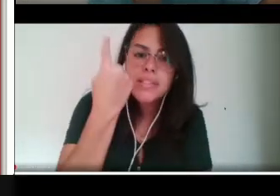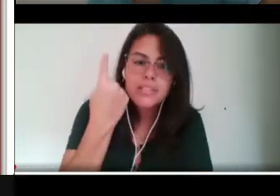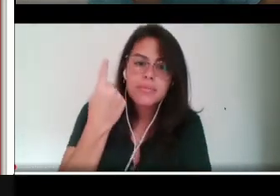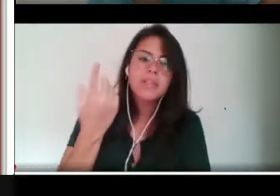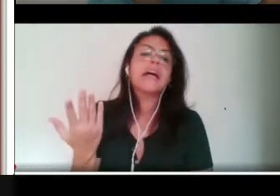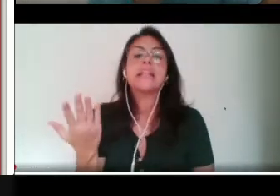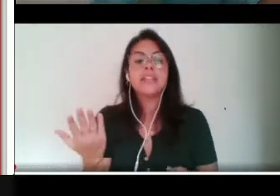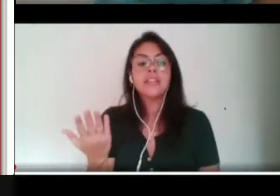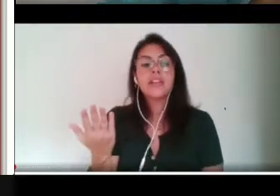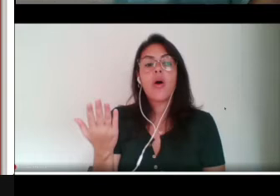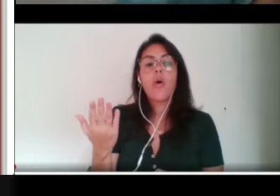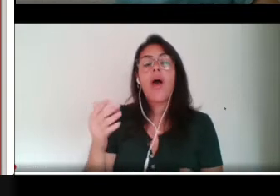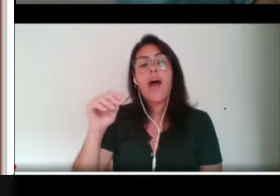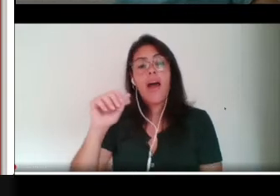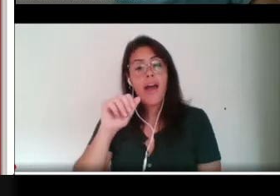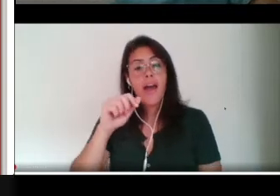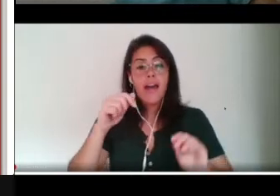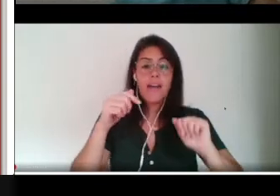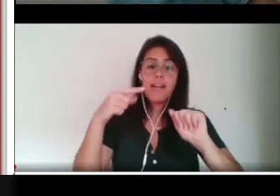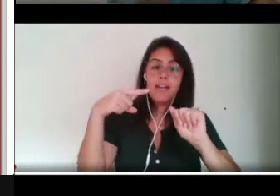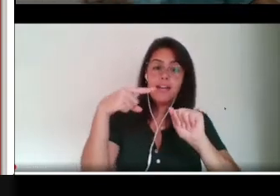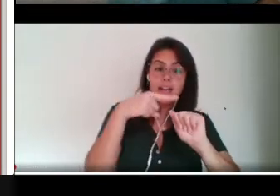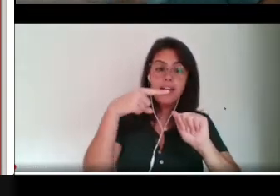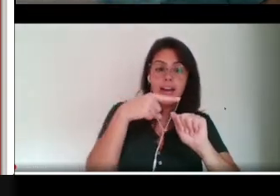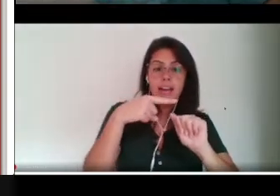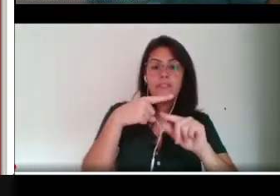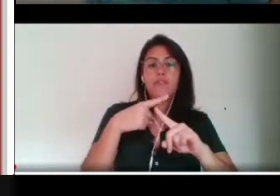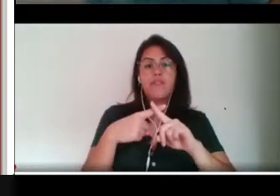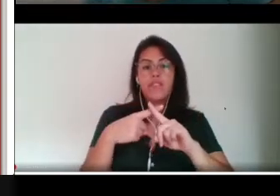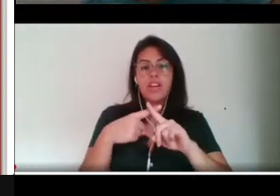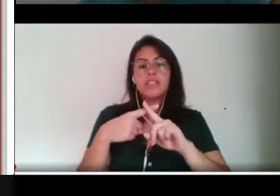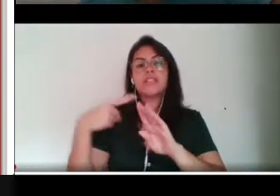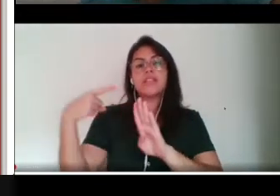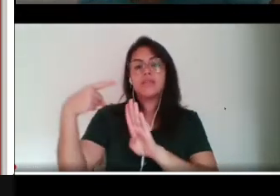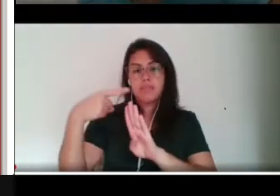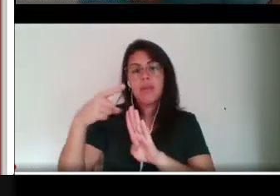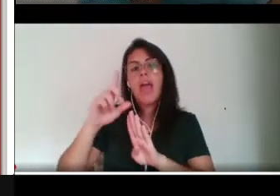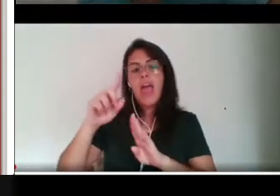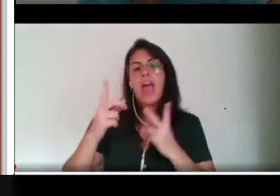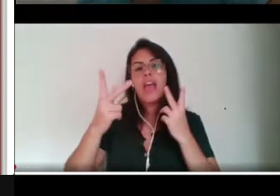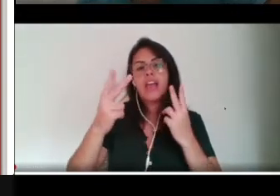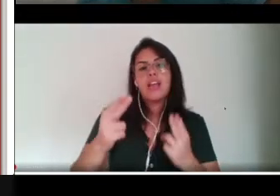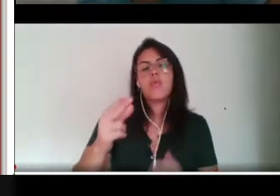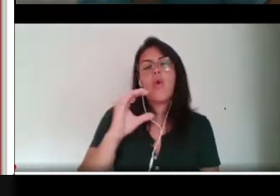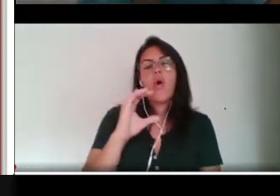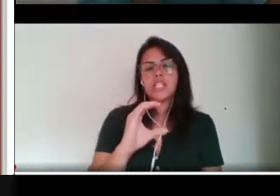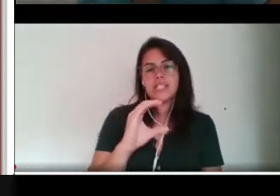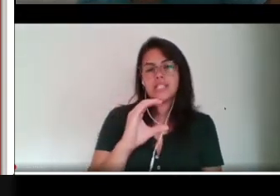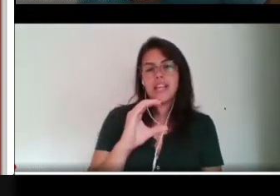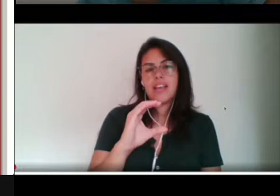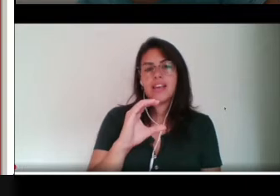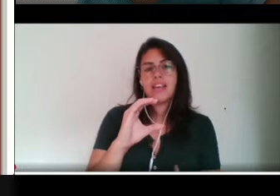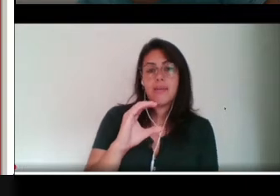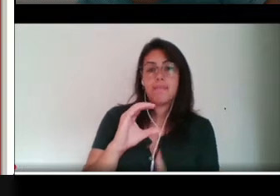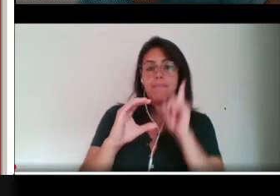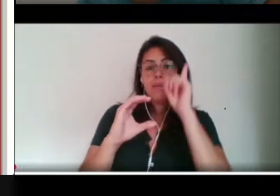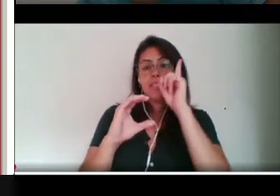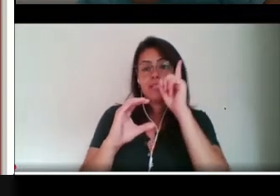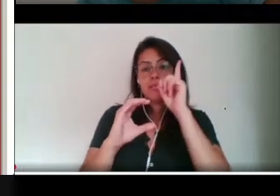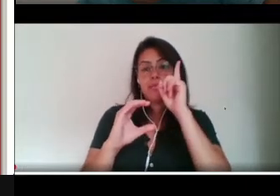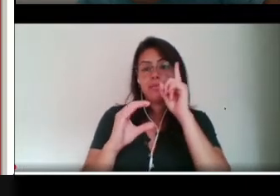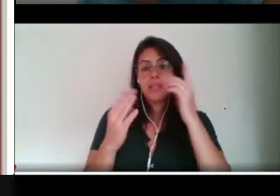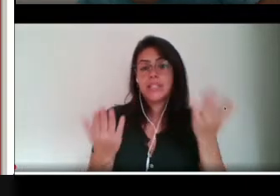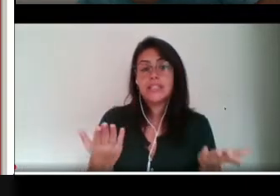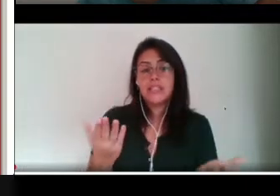um vetor C que está apontando para cima. E, obviamente, é perpendicular a A e B. Então, por exemplo, se isso aqui for